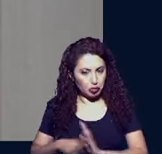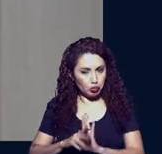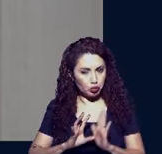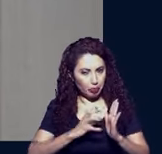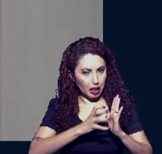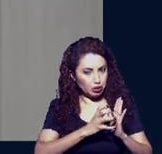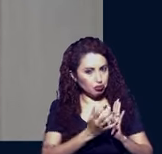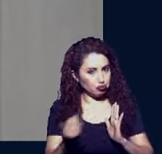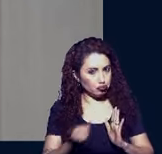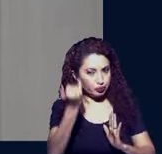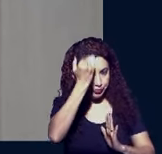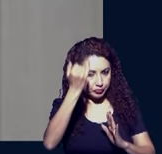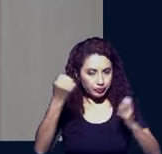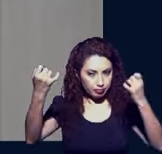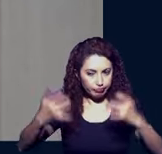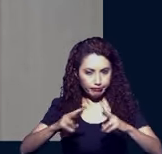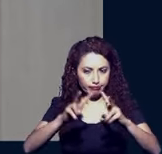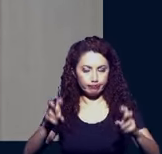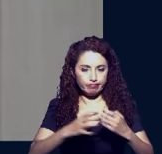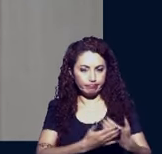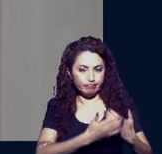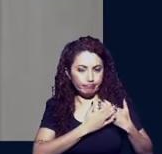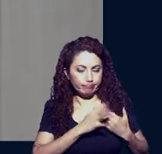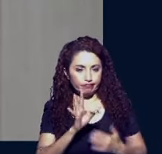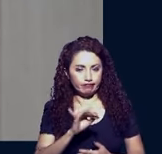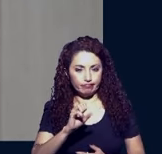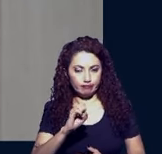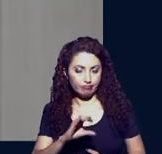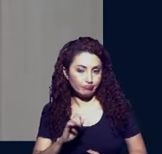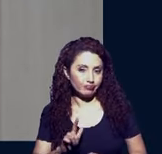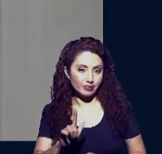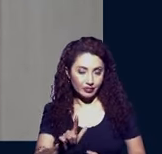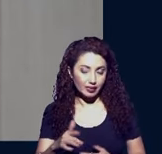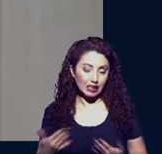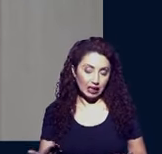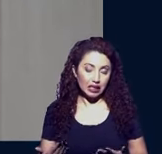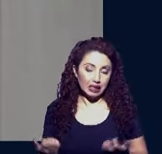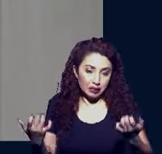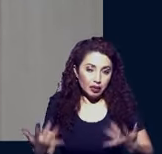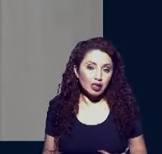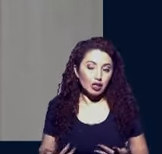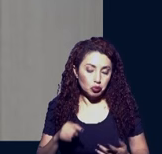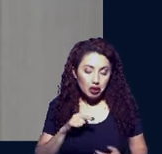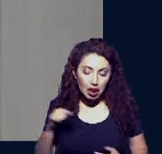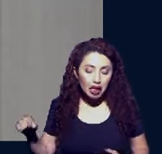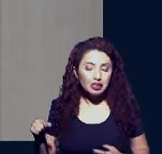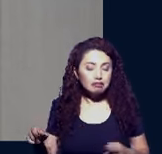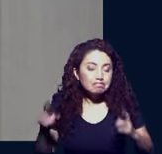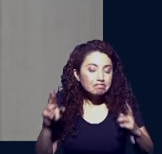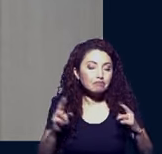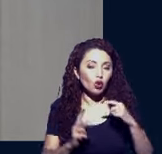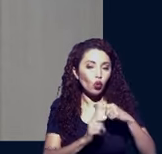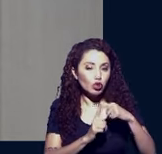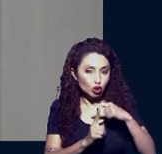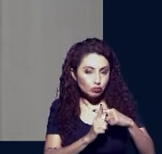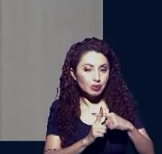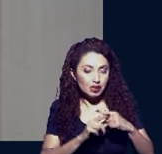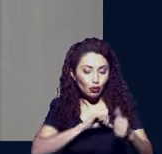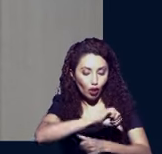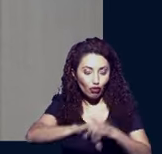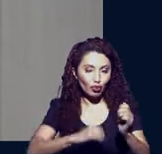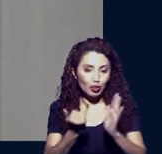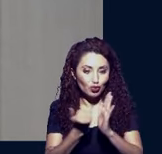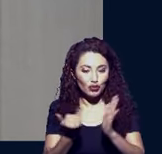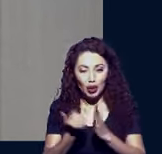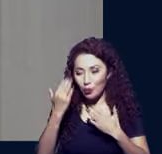responsabilidade fiscal e dizendo que estão otimistas com a aprovação da reforma tributária antes do final do ano não é pouca coisa muito